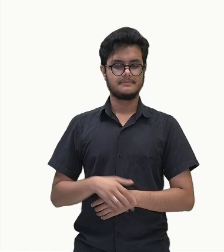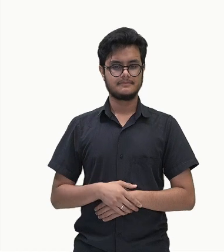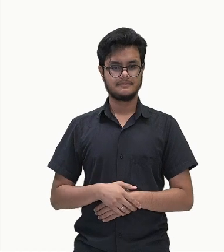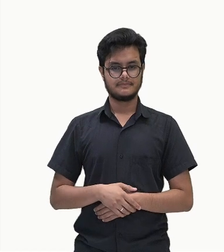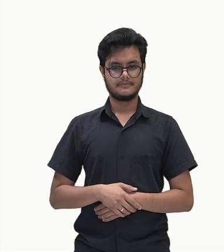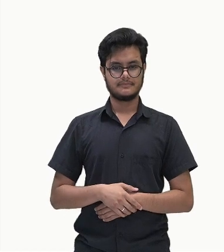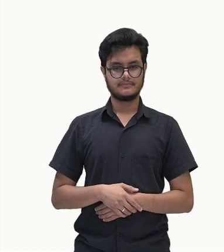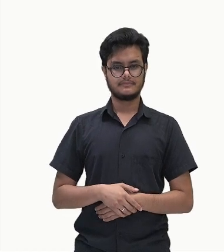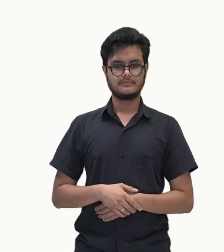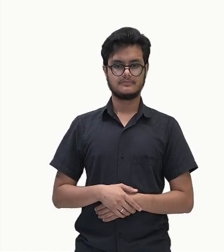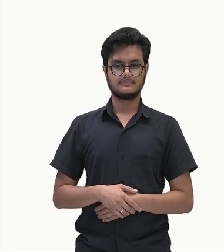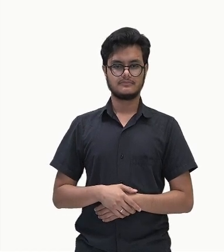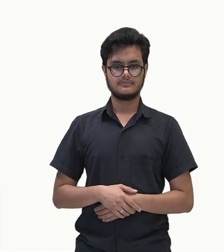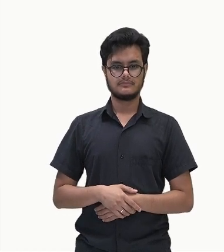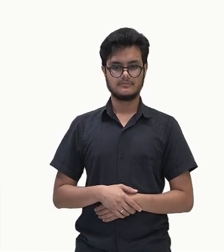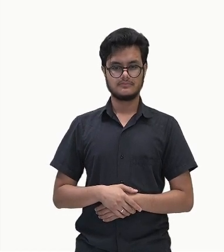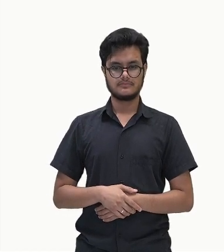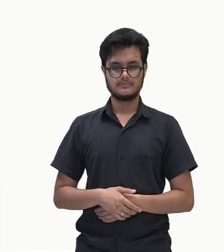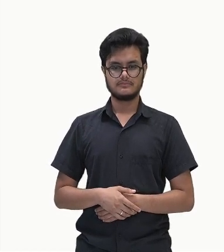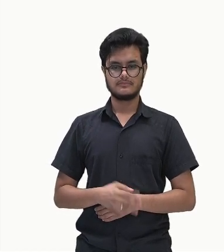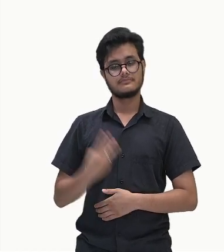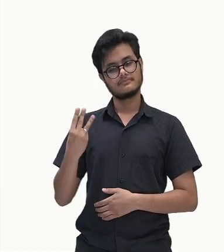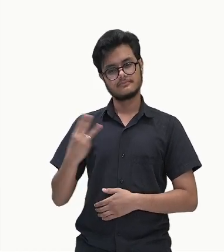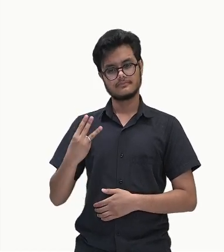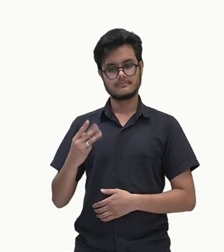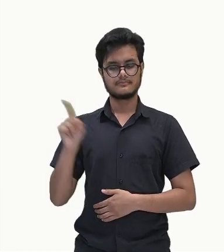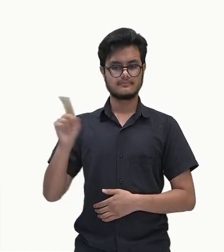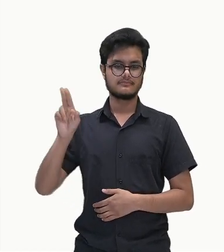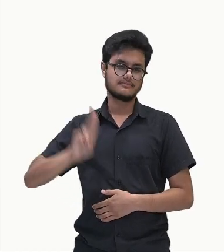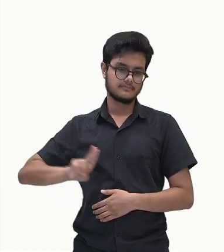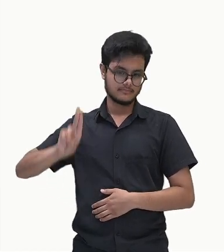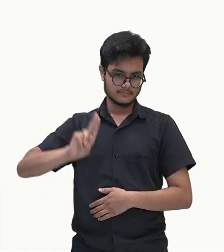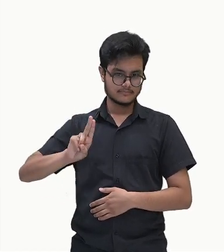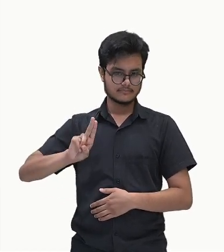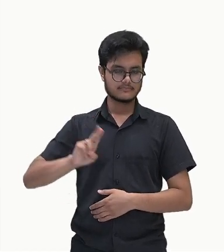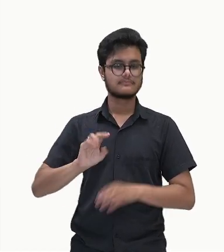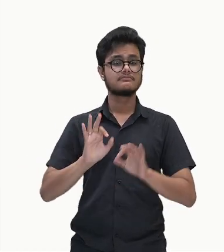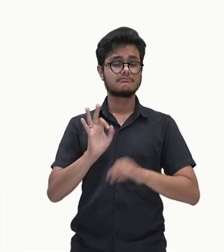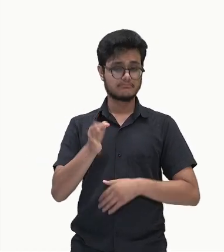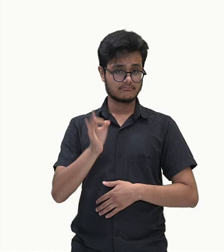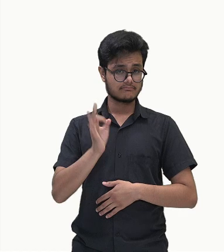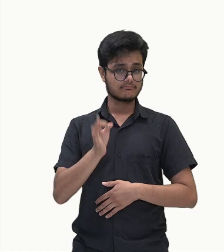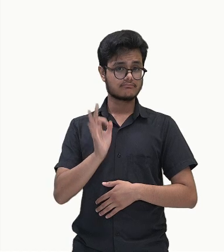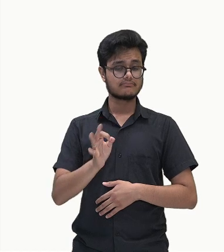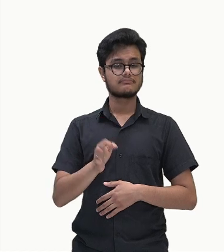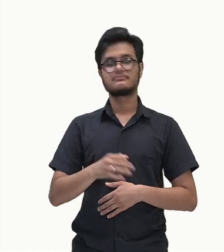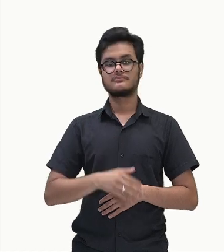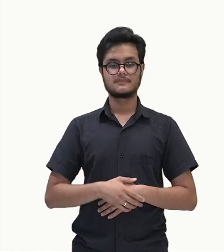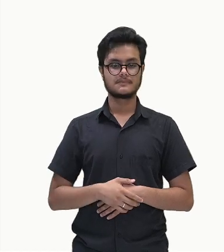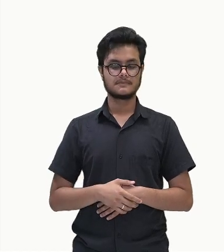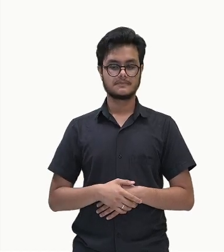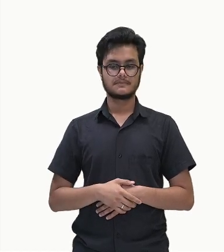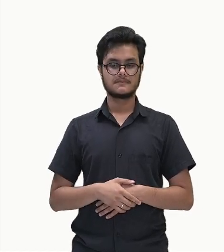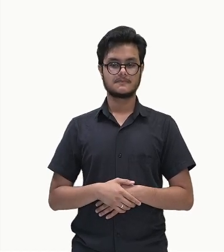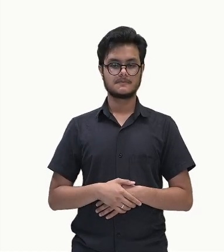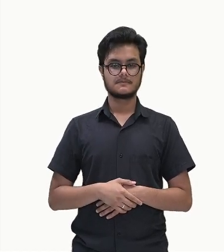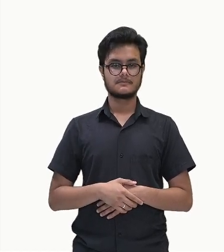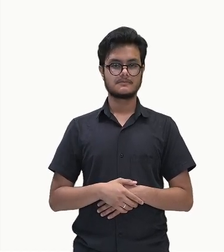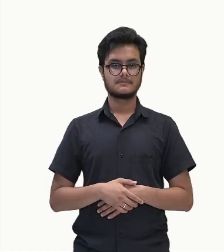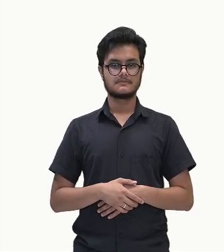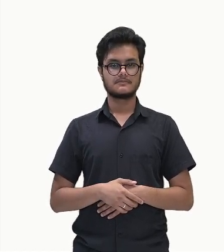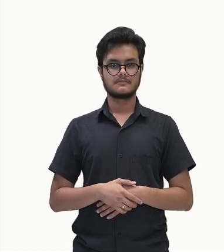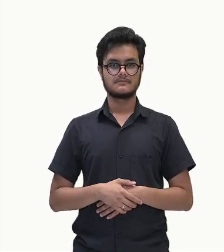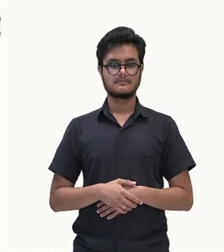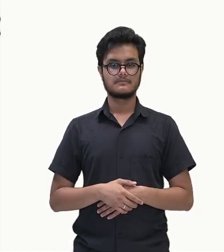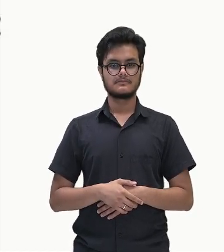3.000 Então temos essas três opções aqui esses três cenários e em todos eles você ganha R